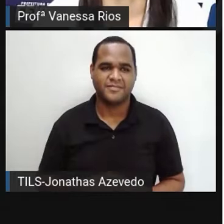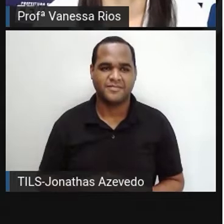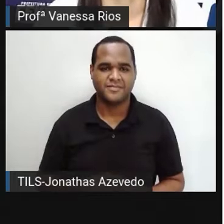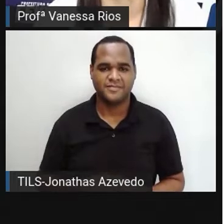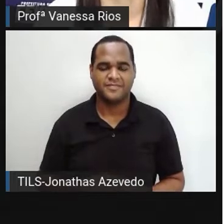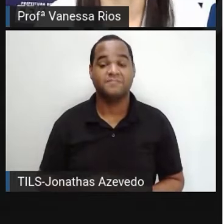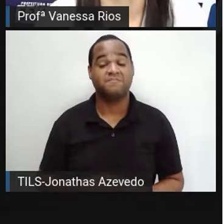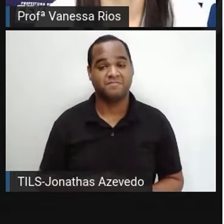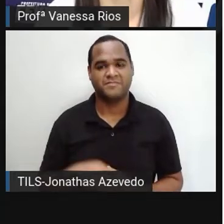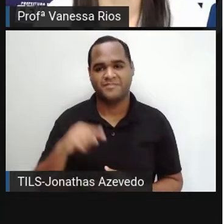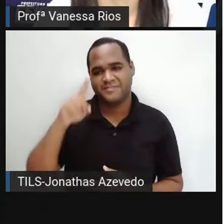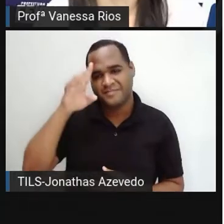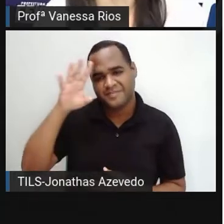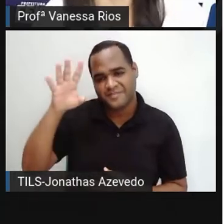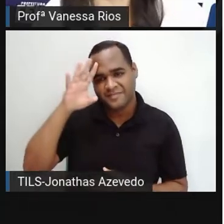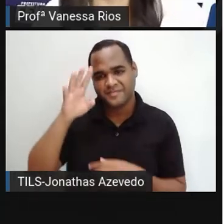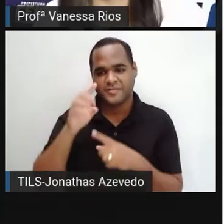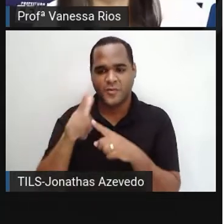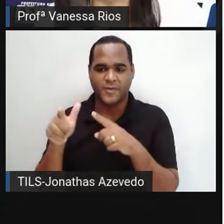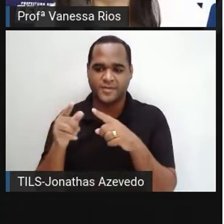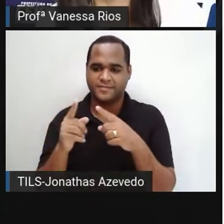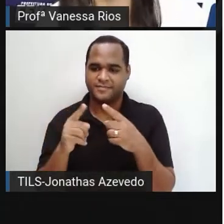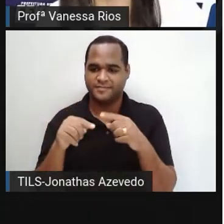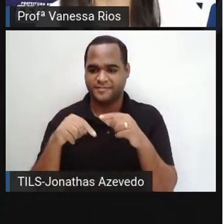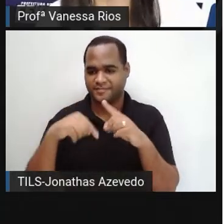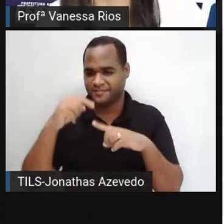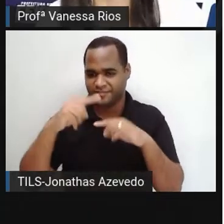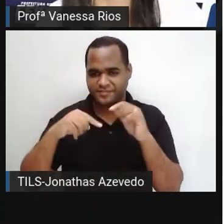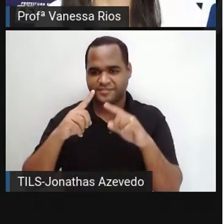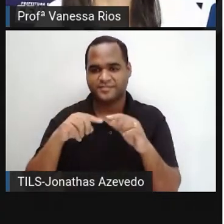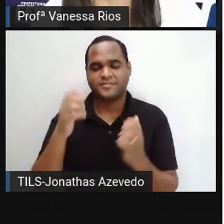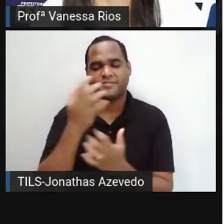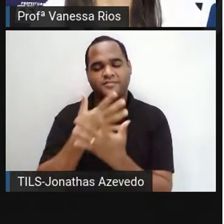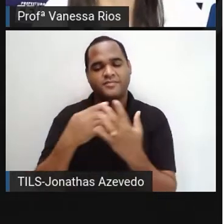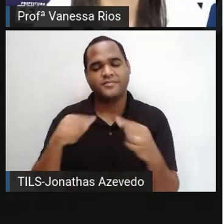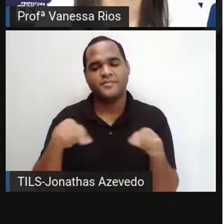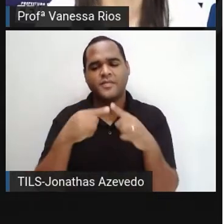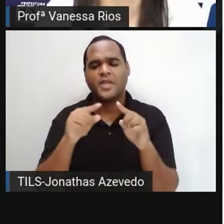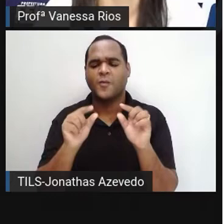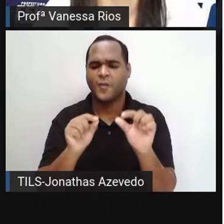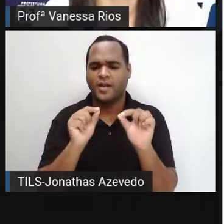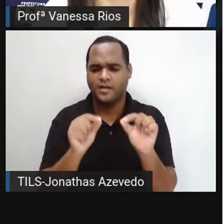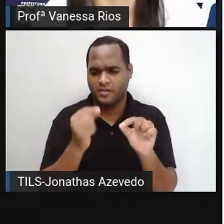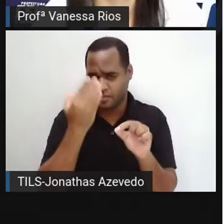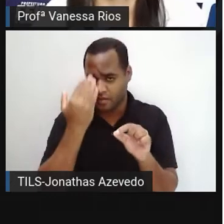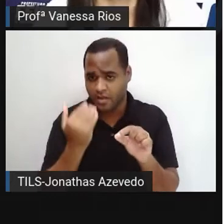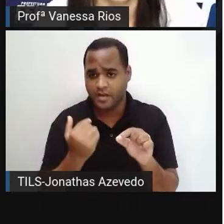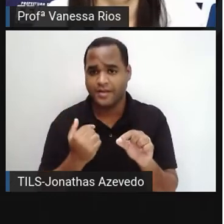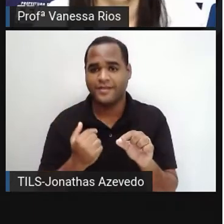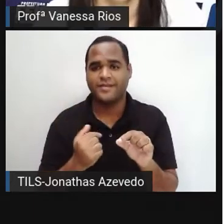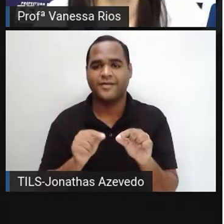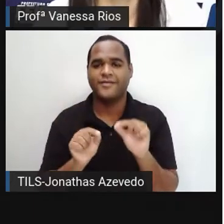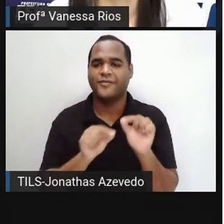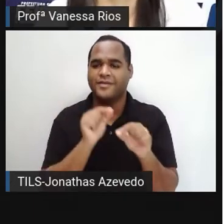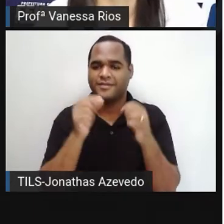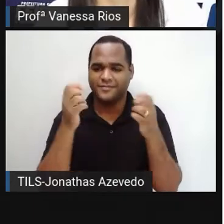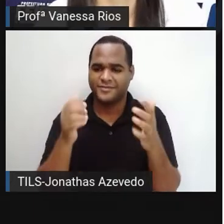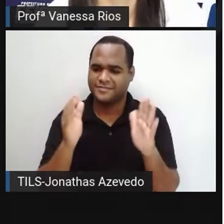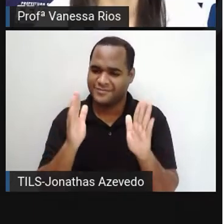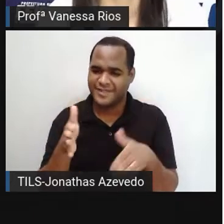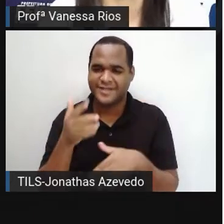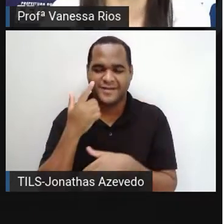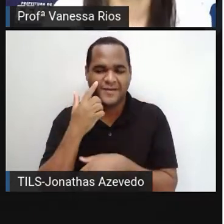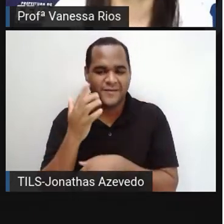E aí, quando a gente pensa em instrumento musical, é interessante a gente saber o que é um instrumento musical. A gente já viu